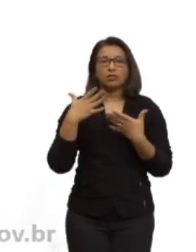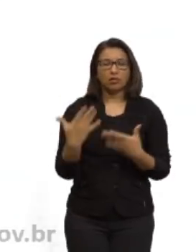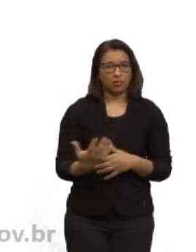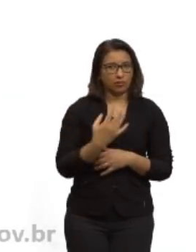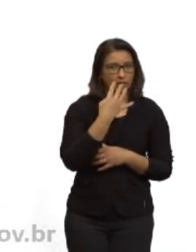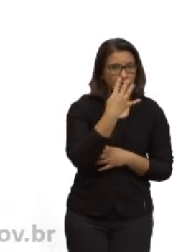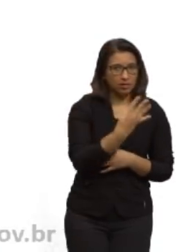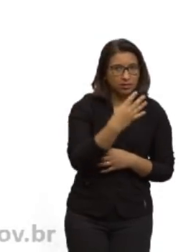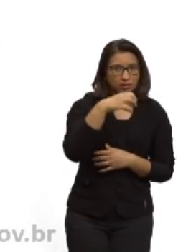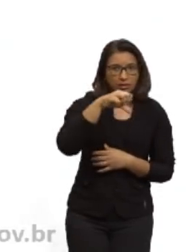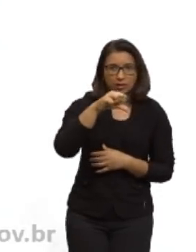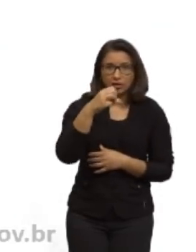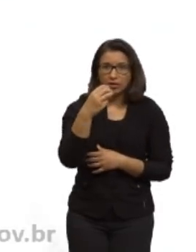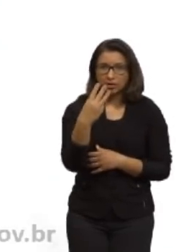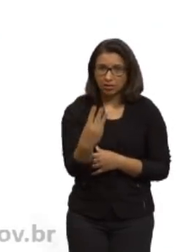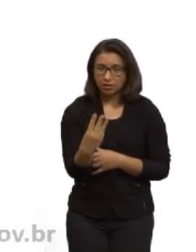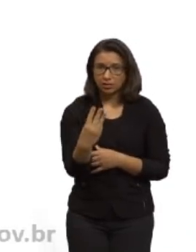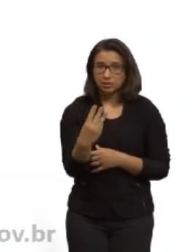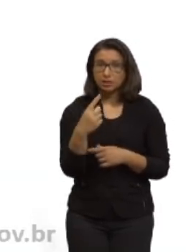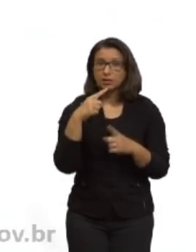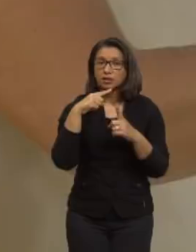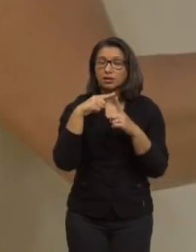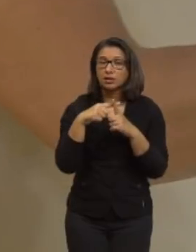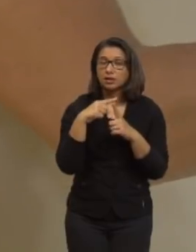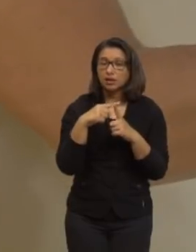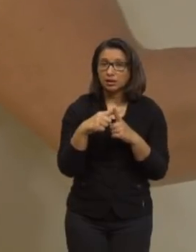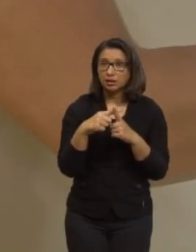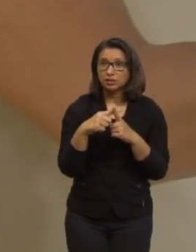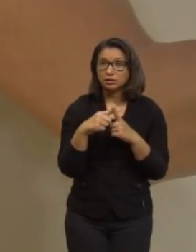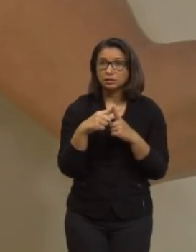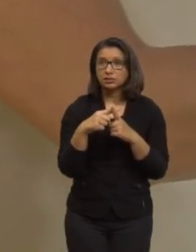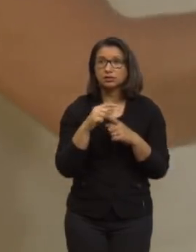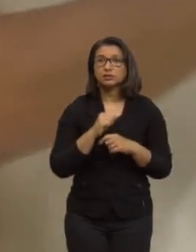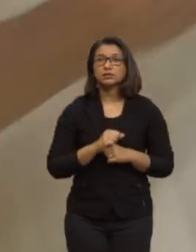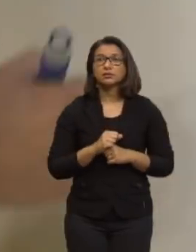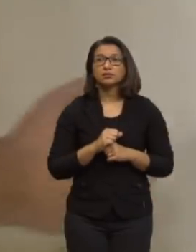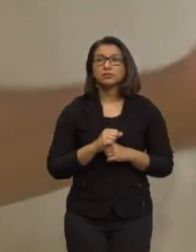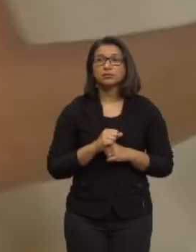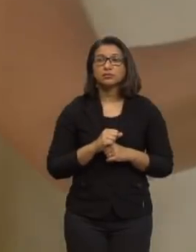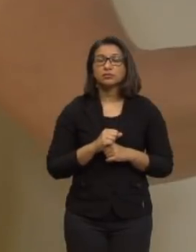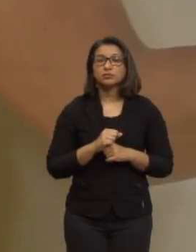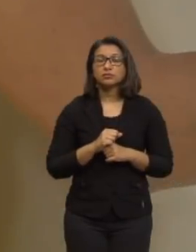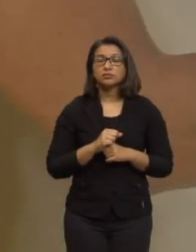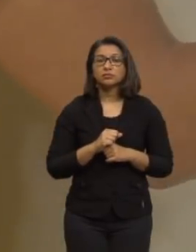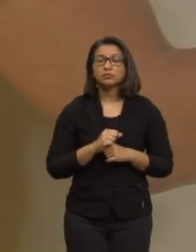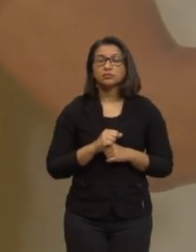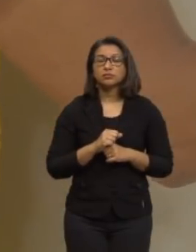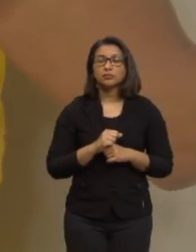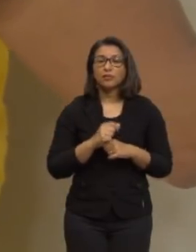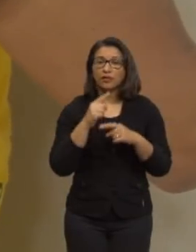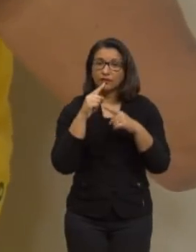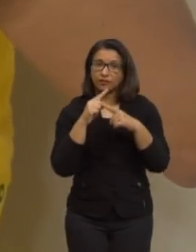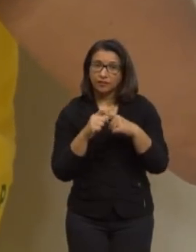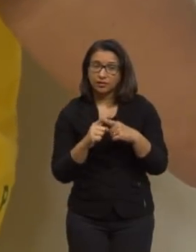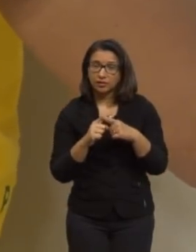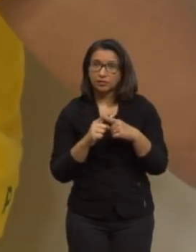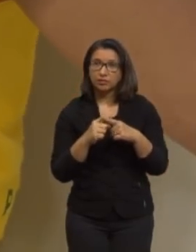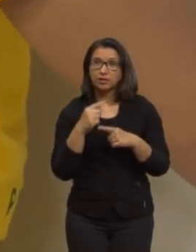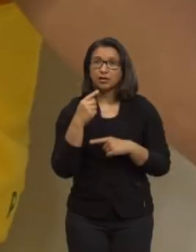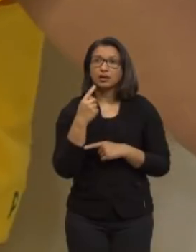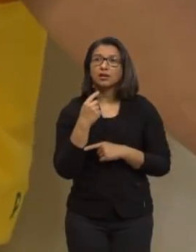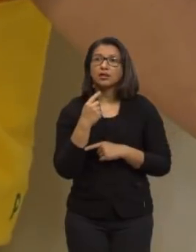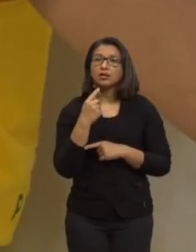493 é mas 493 vírgula dois